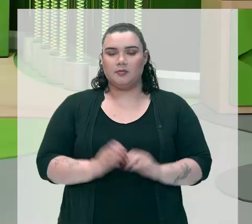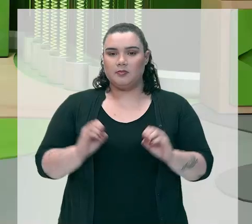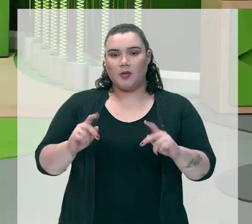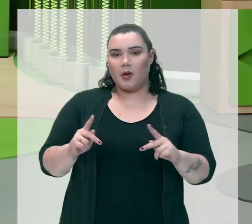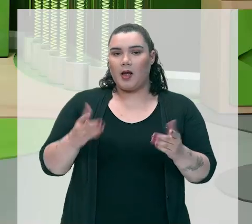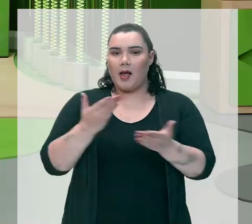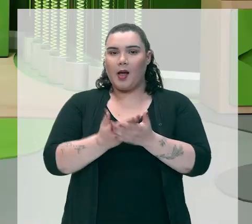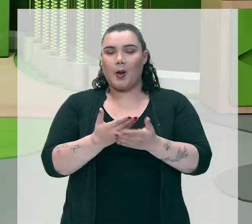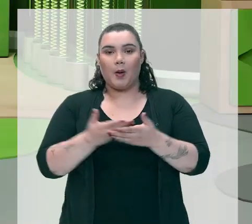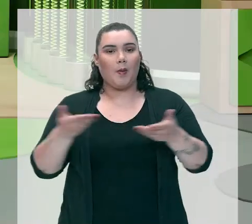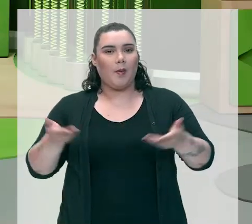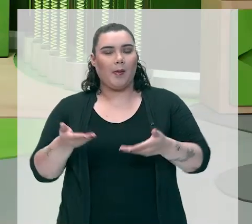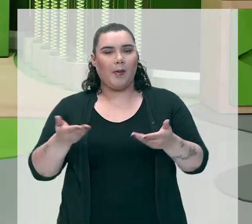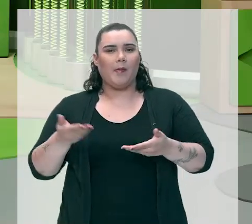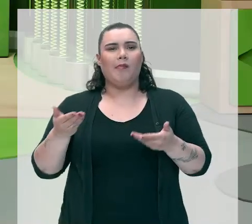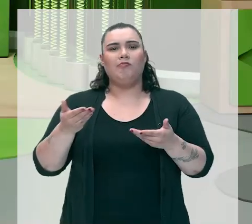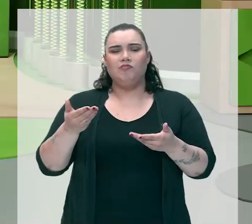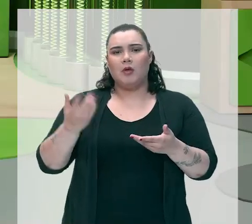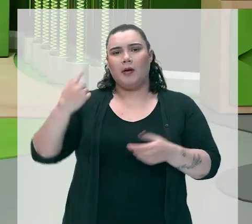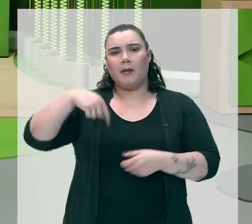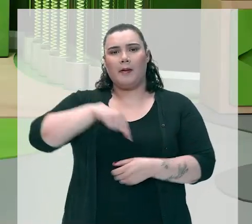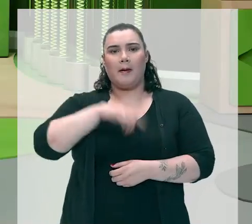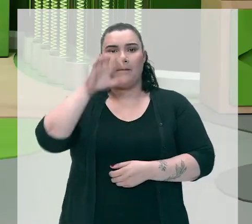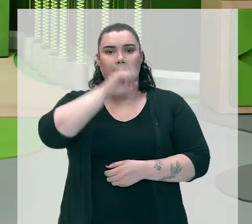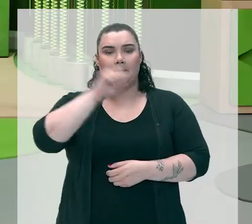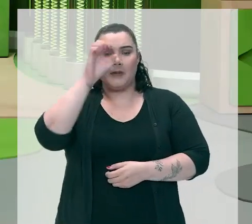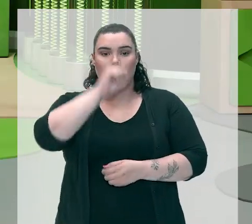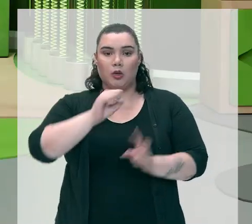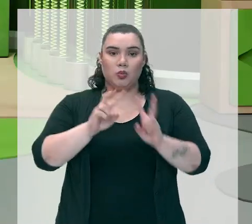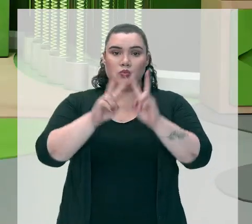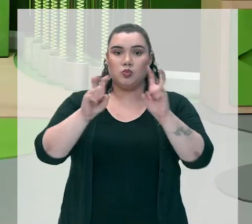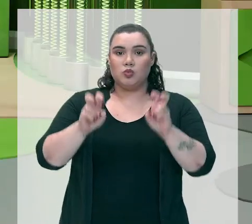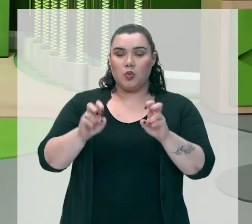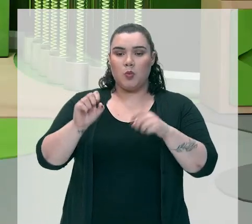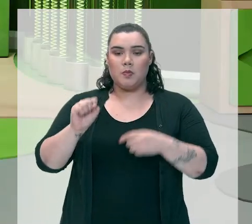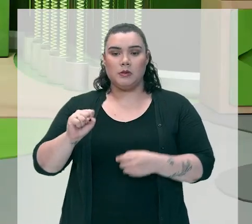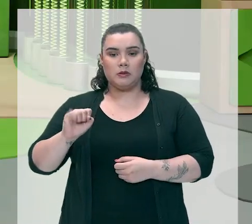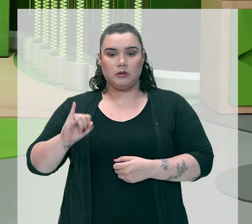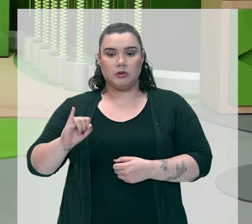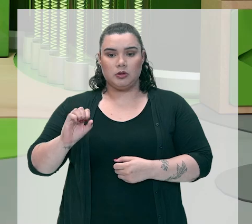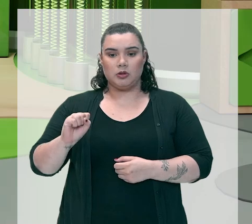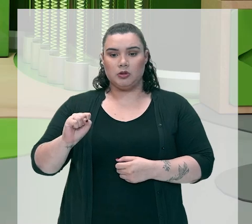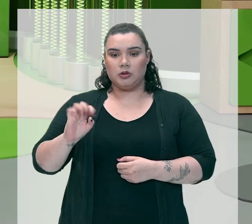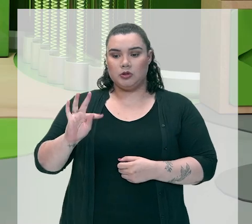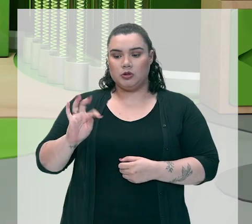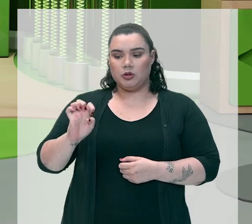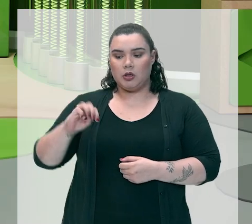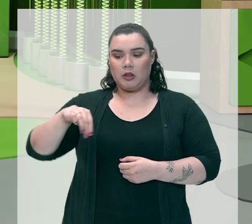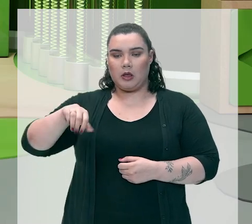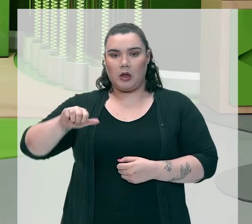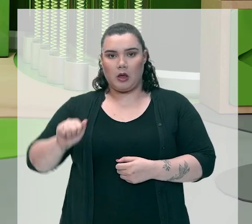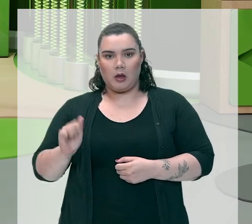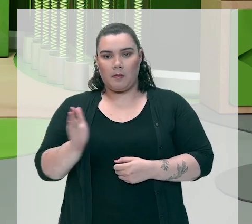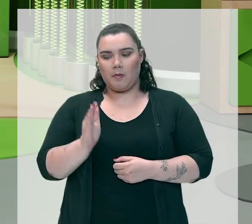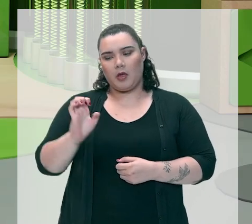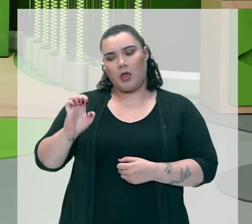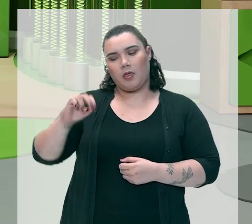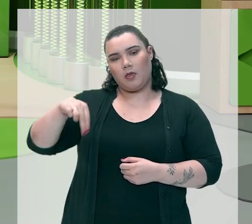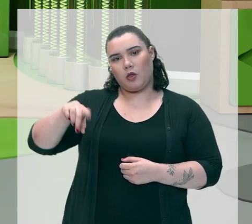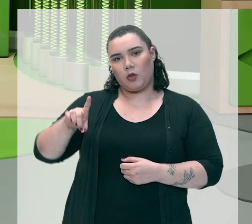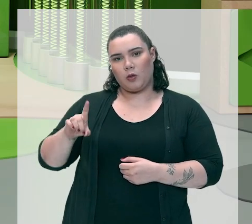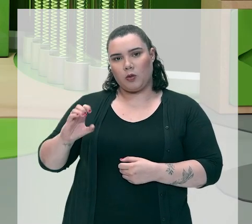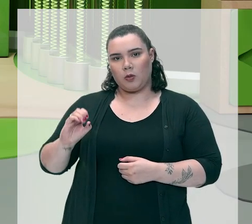E nessa aula a gente vai estudar um pouco mais sobre o sistema endócrino, como a gente já observou. E o sistema endócrino está relacionado ali